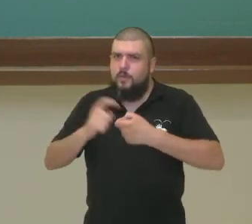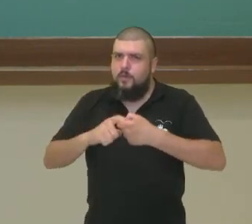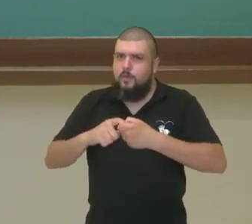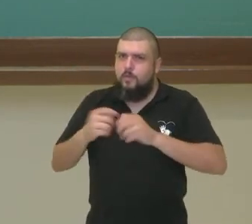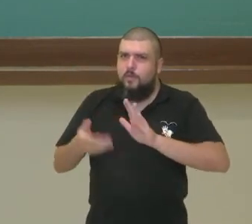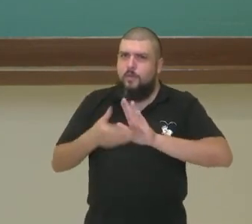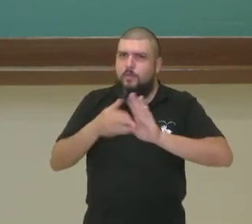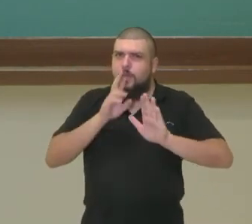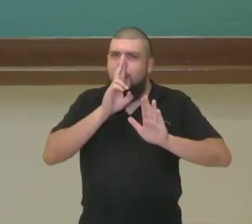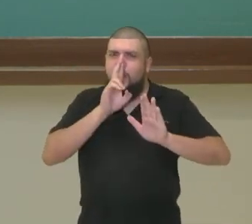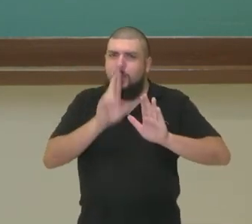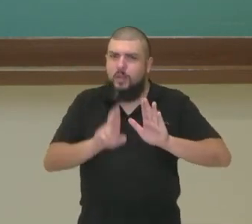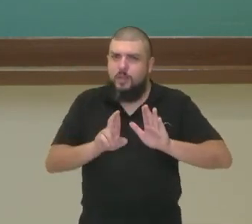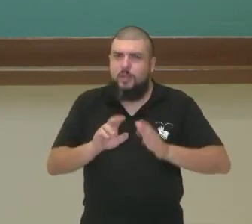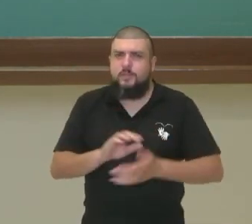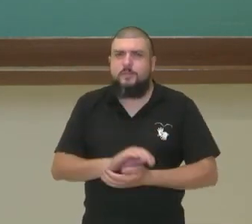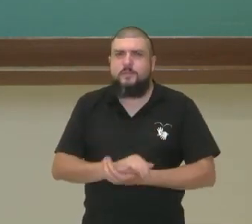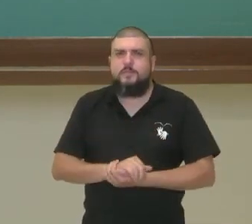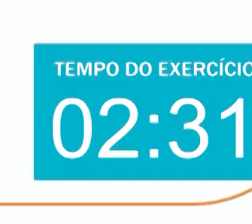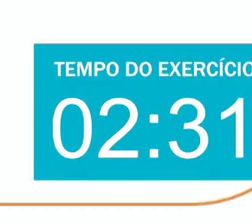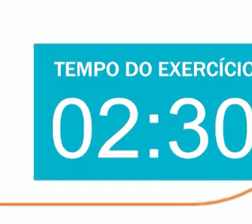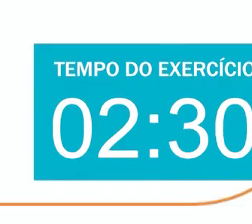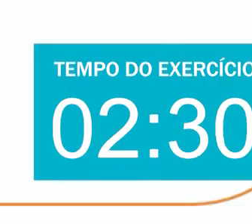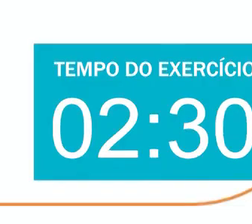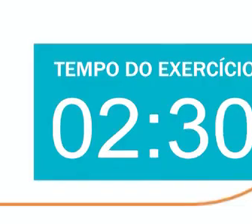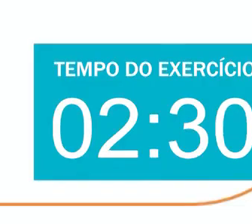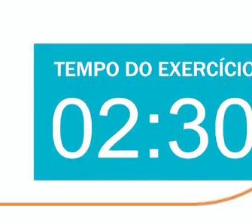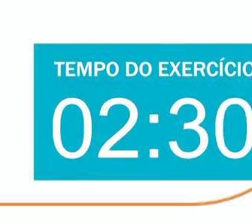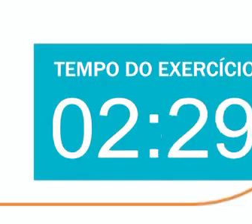mais Aula Paraná.